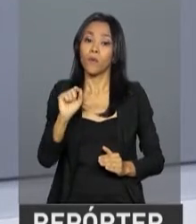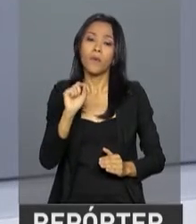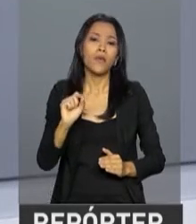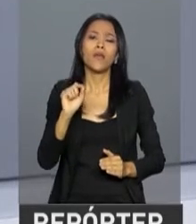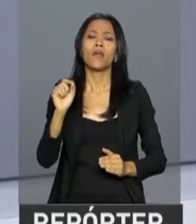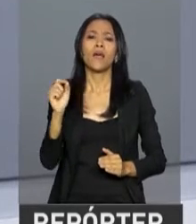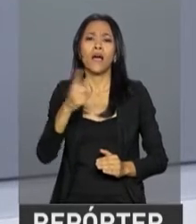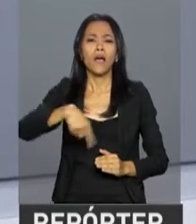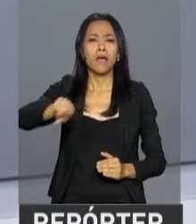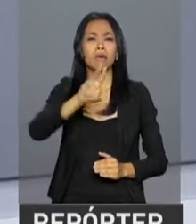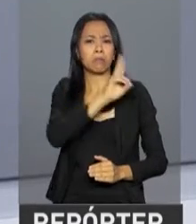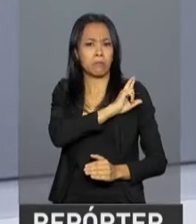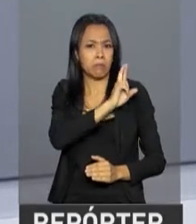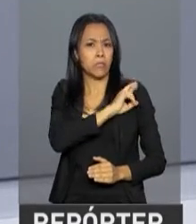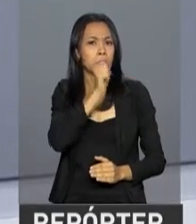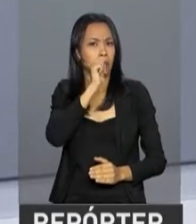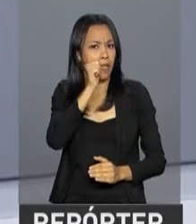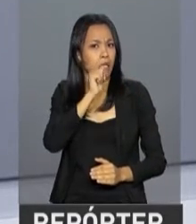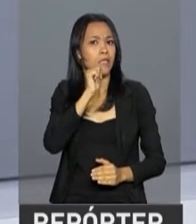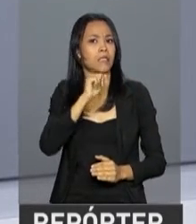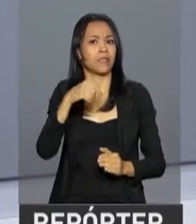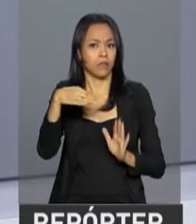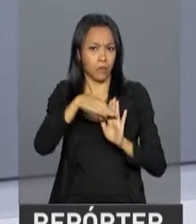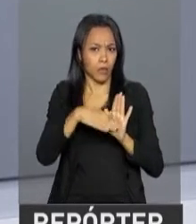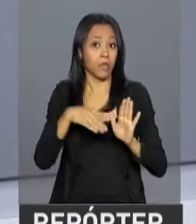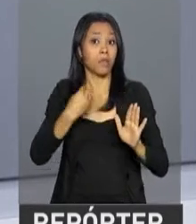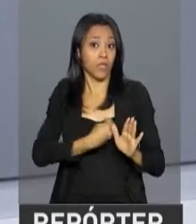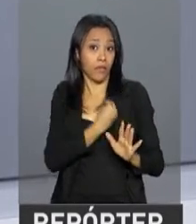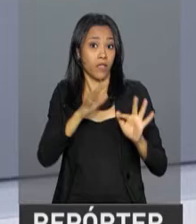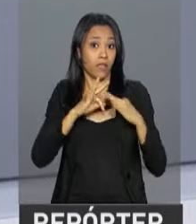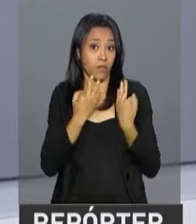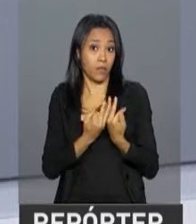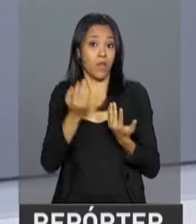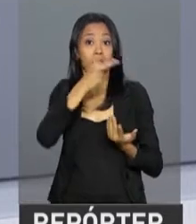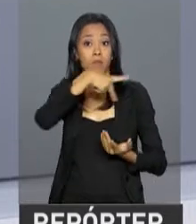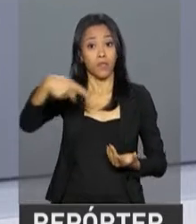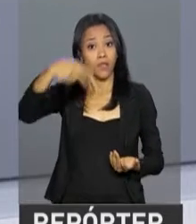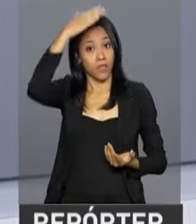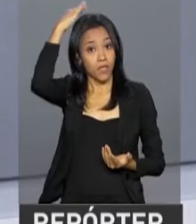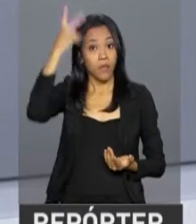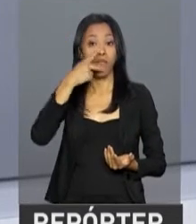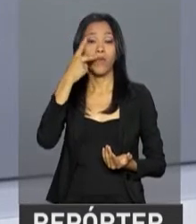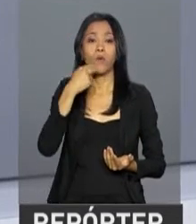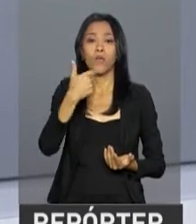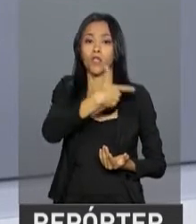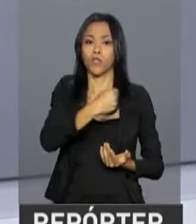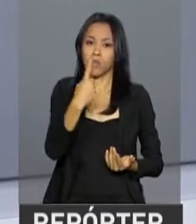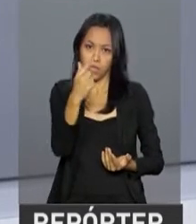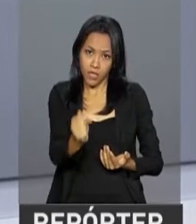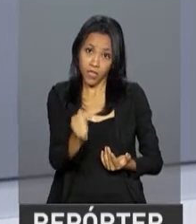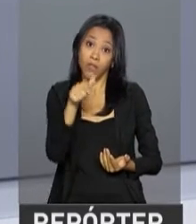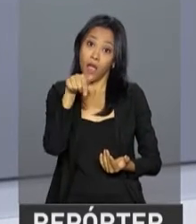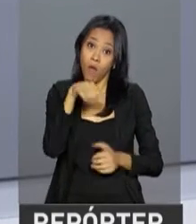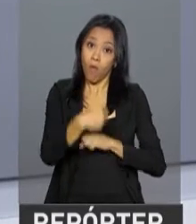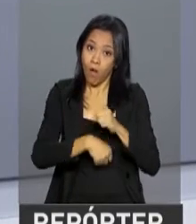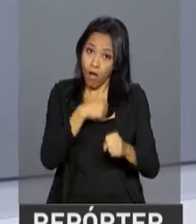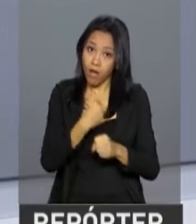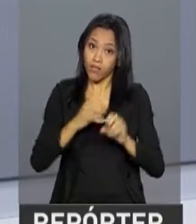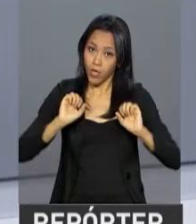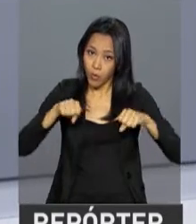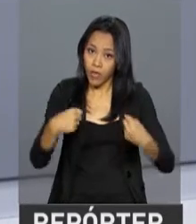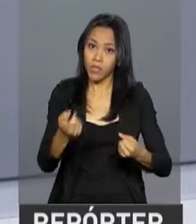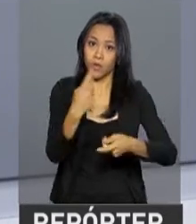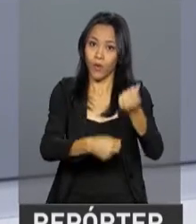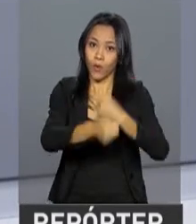o papel das mulheres no programa e na vida das famílias temer disse ainda que em 2017 foi um ano de recuperação da economia